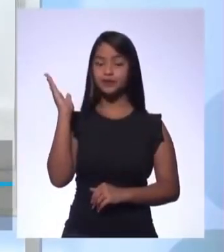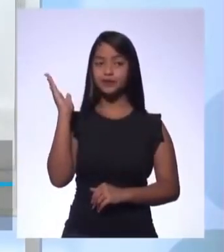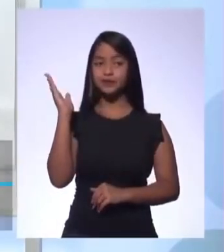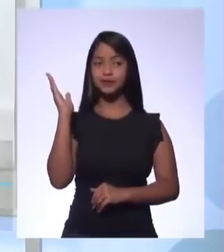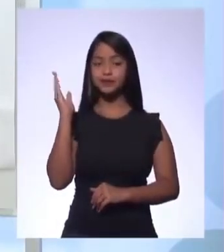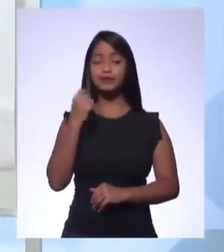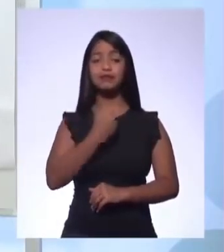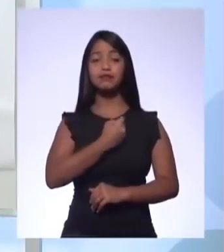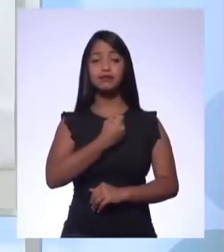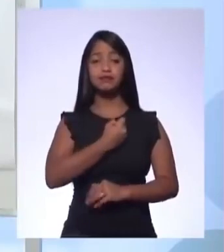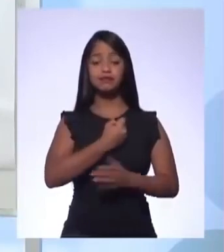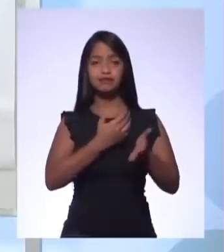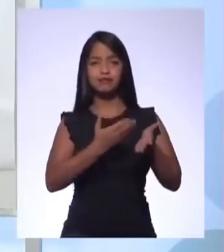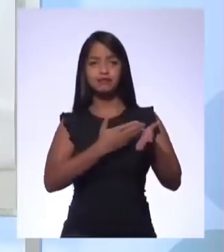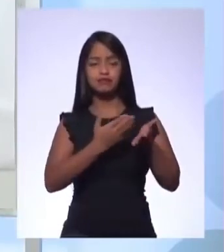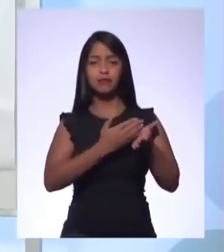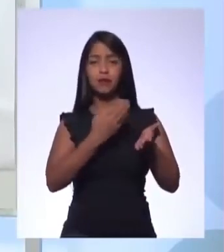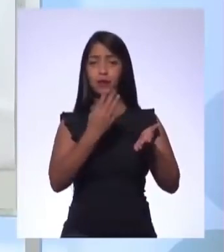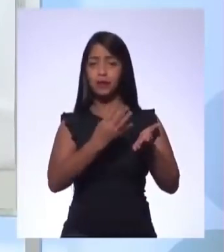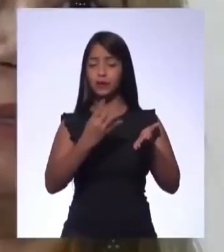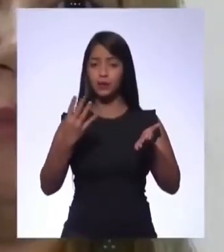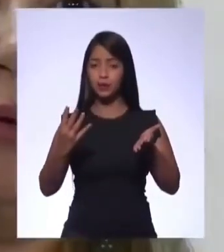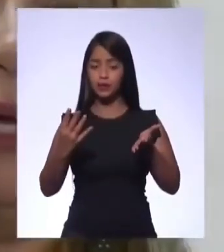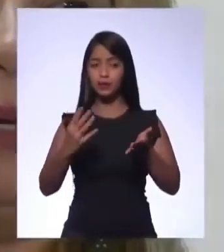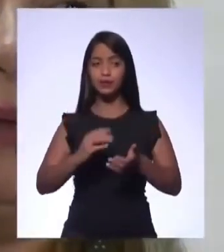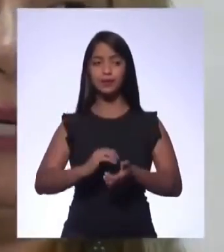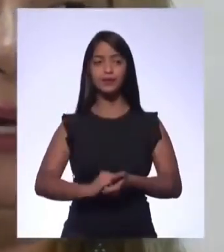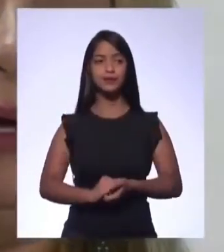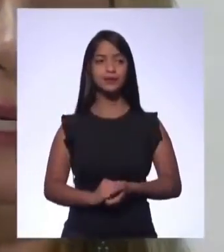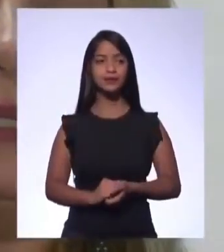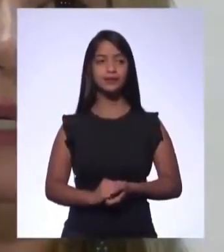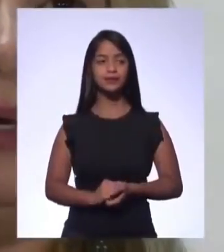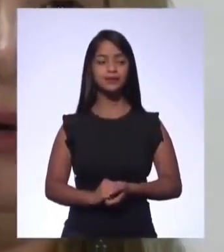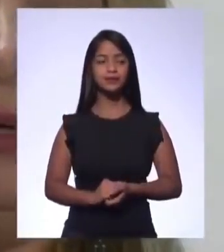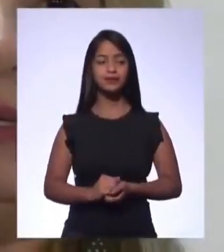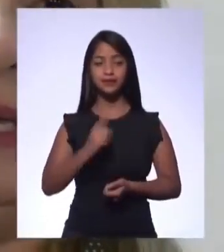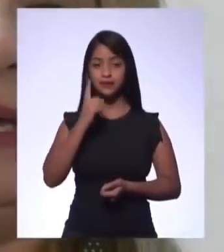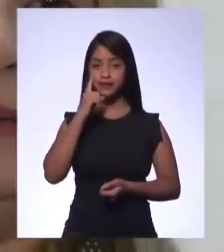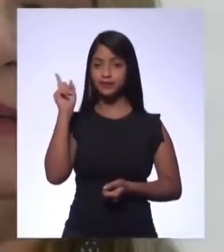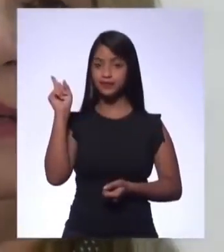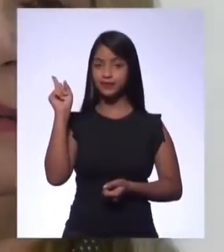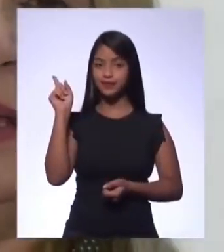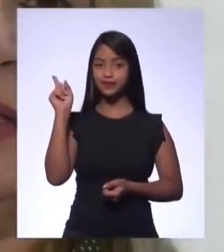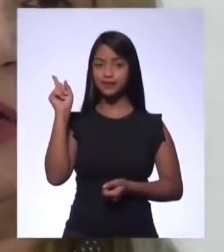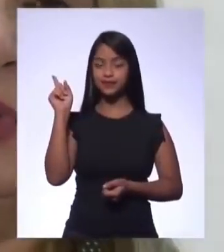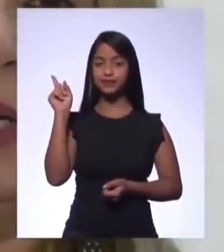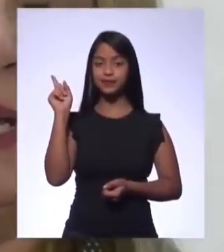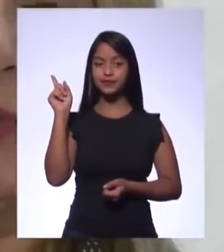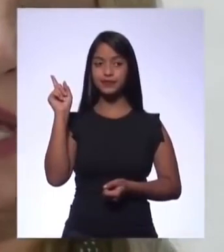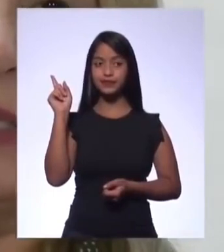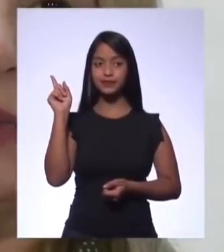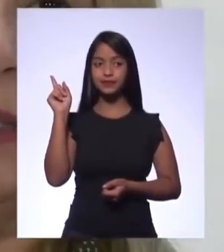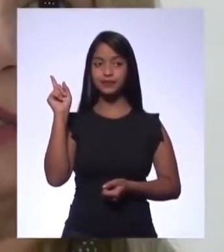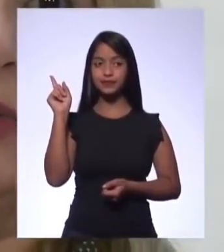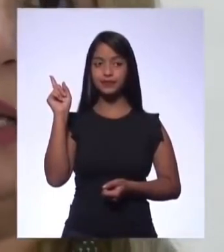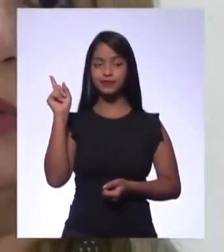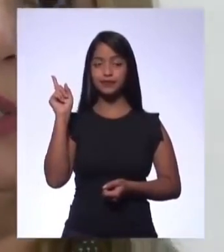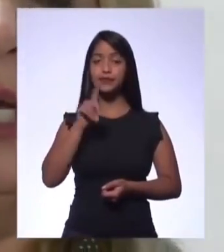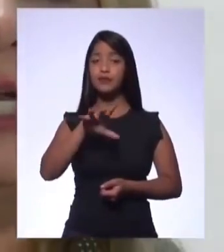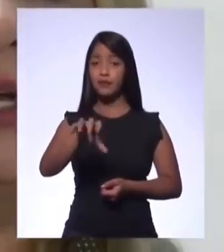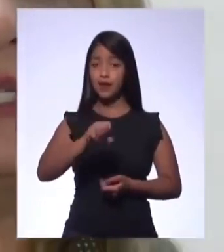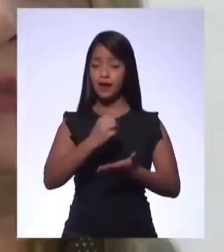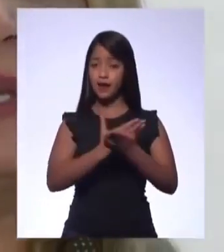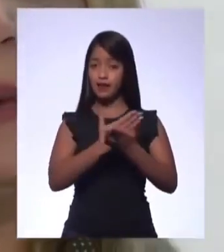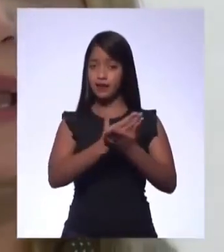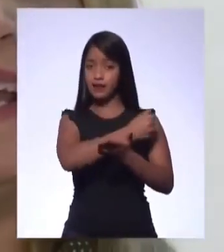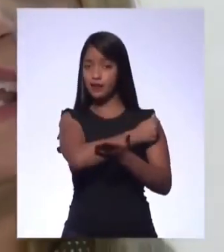45. Essa aqui, ó, página 40. Assim tá bom, né, Belo? Aqui, ó, esse aqui, ó, tá? Take your booklet, pega seu caderno do aluno,